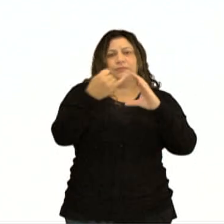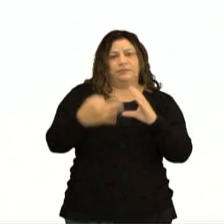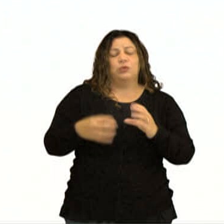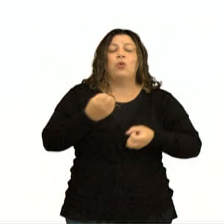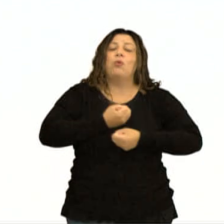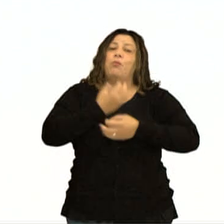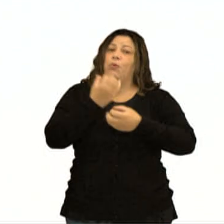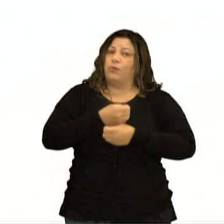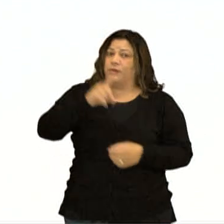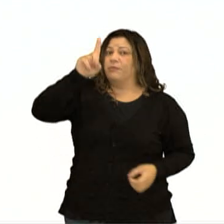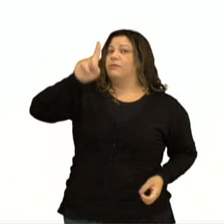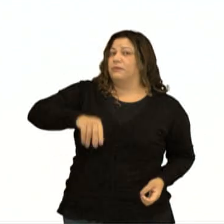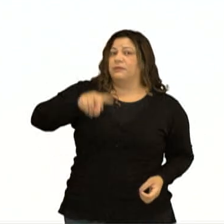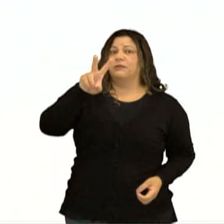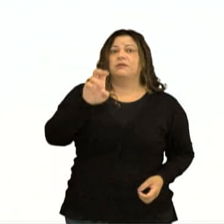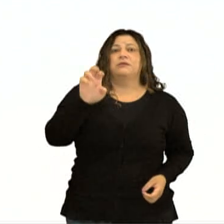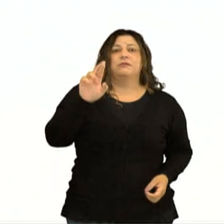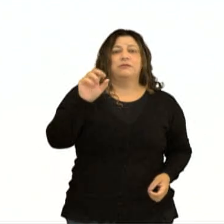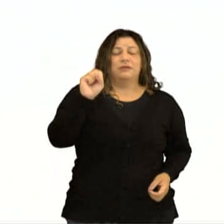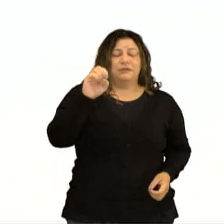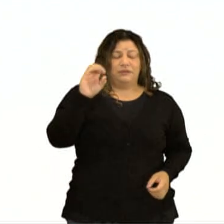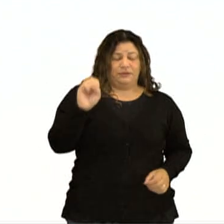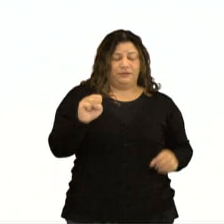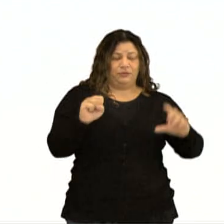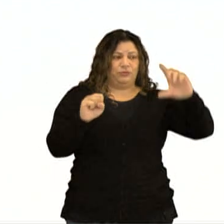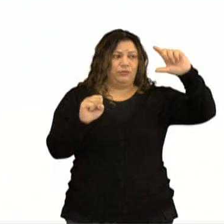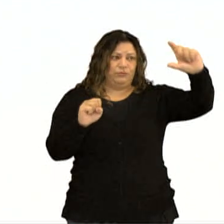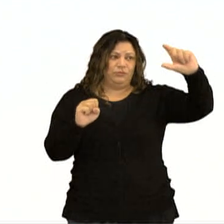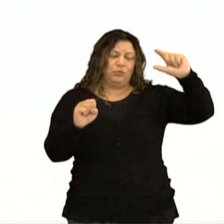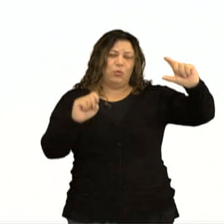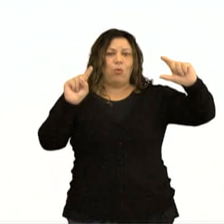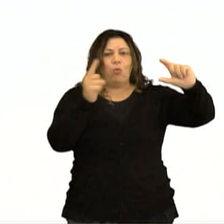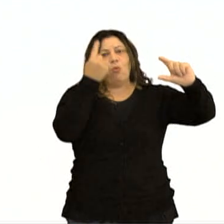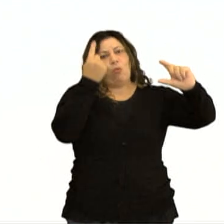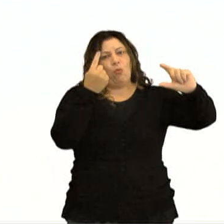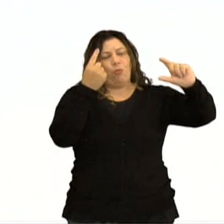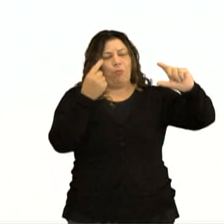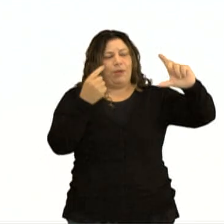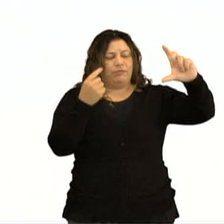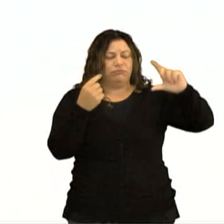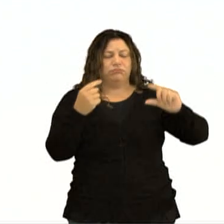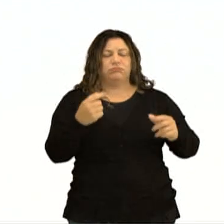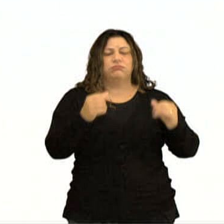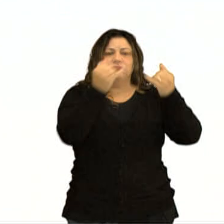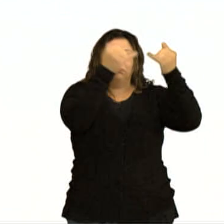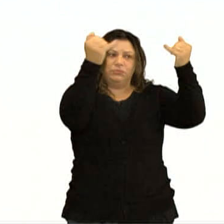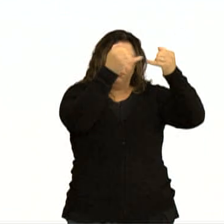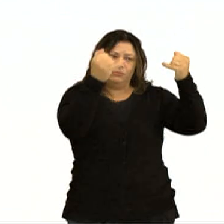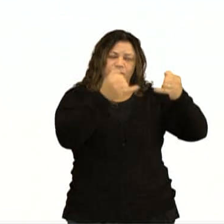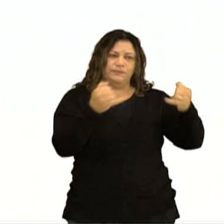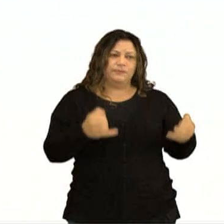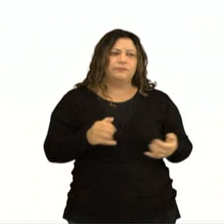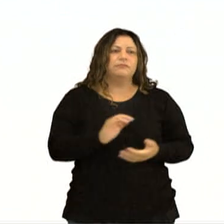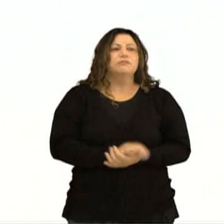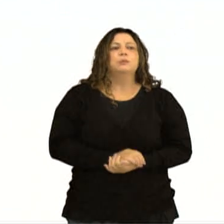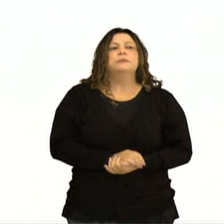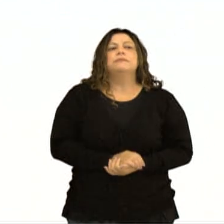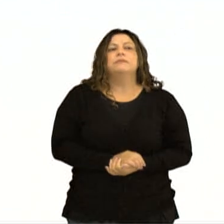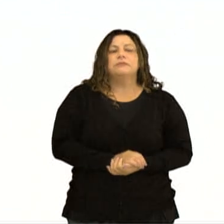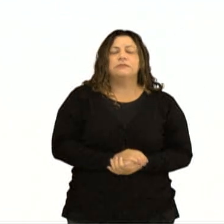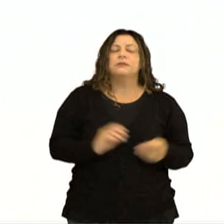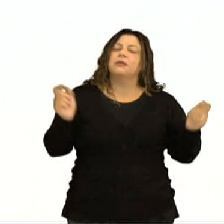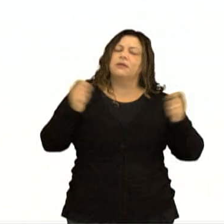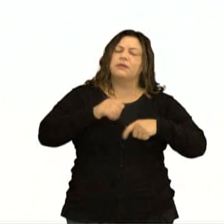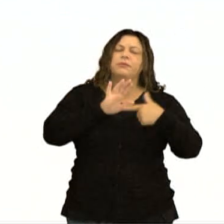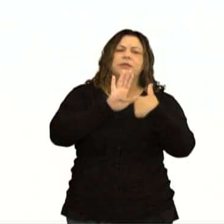poema vai ter versos, seja em uma ou em muitas estrofes. Ainda, o poema apresenta